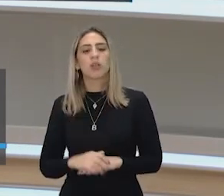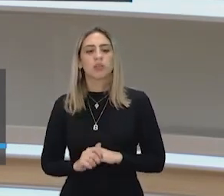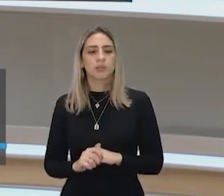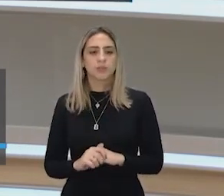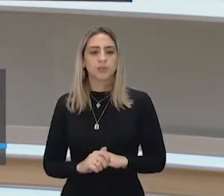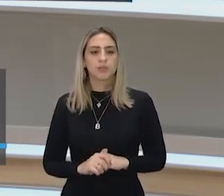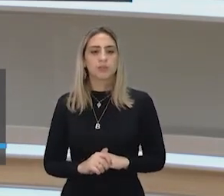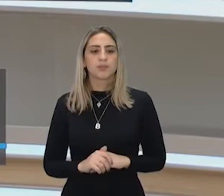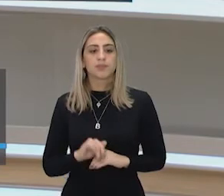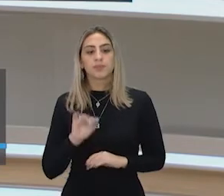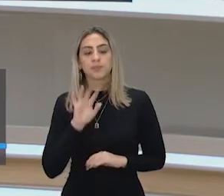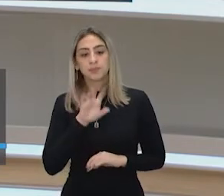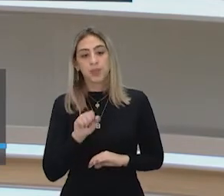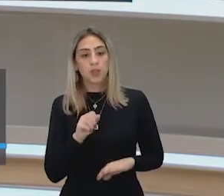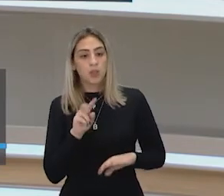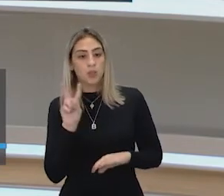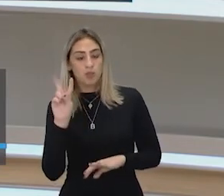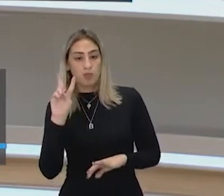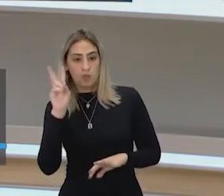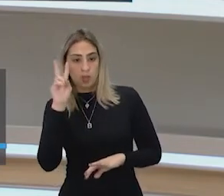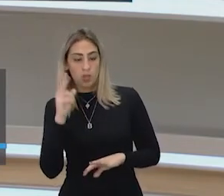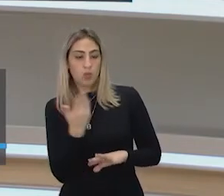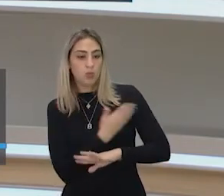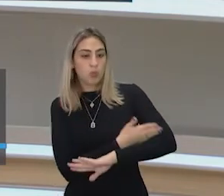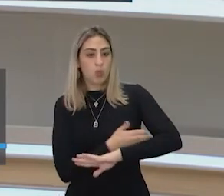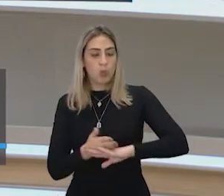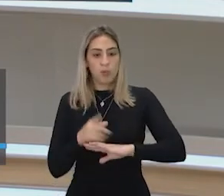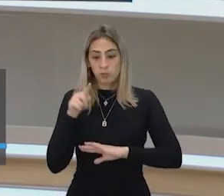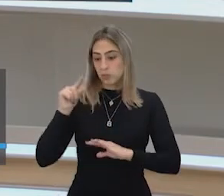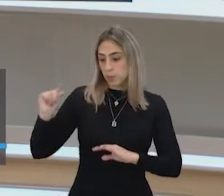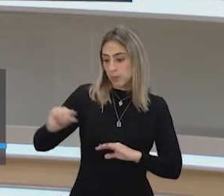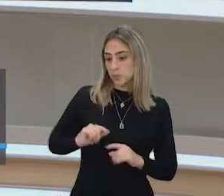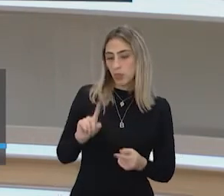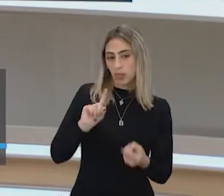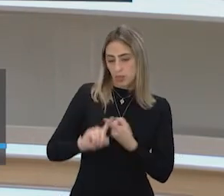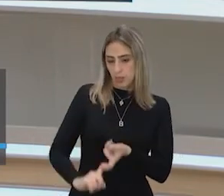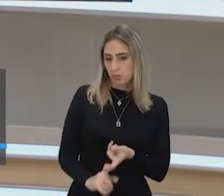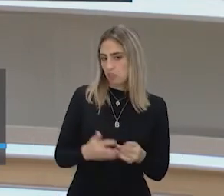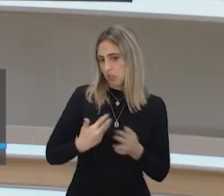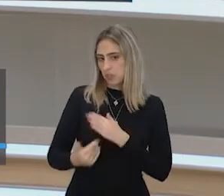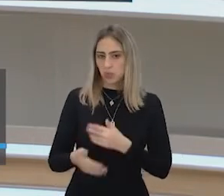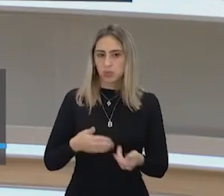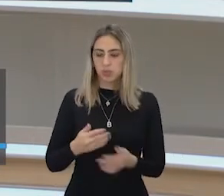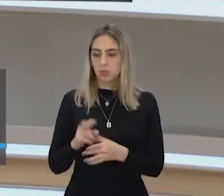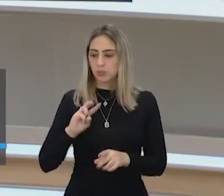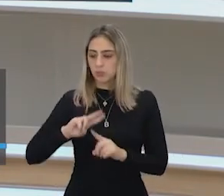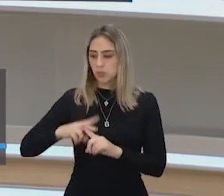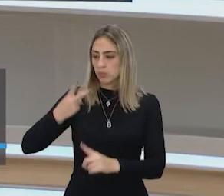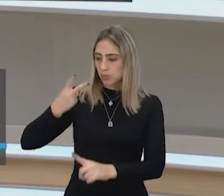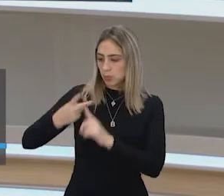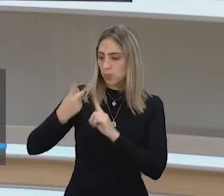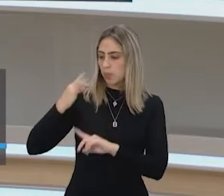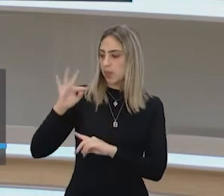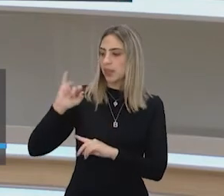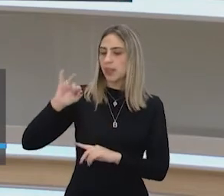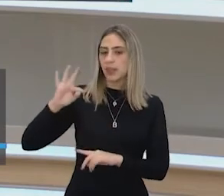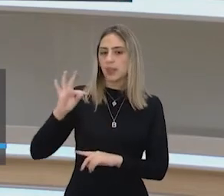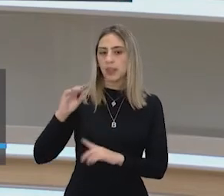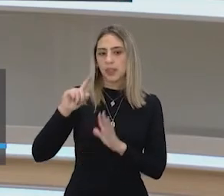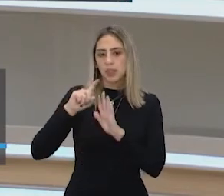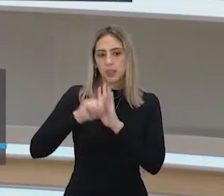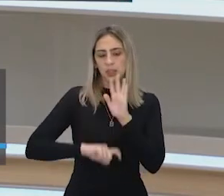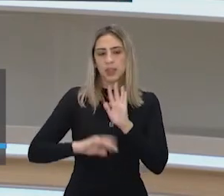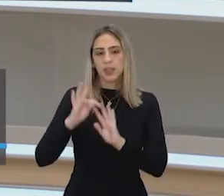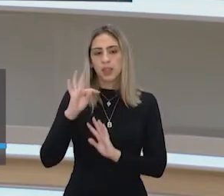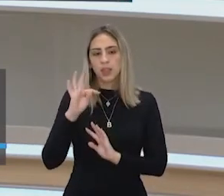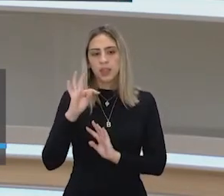pega o valor inicial que você emprestou ou que você está devendo, né? Multiplica por uma taxa, que é